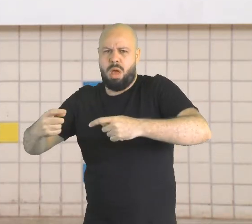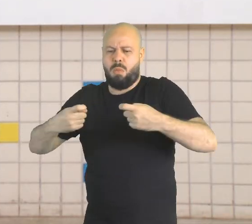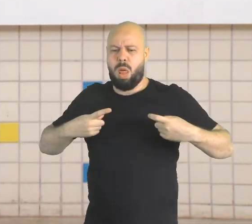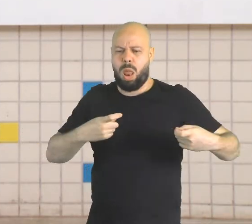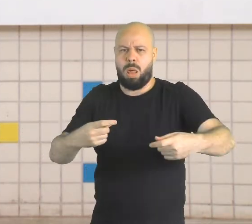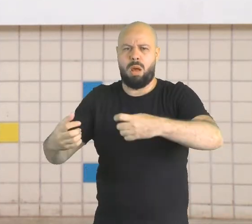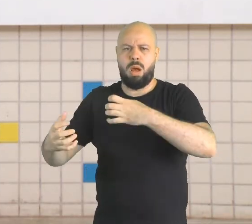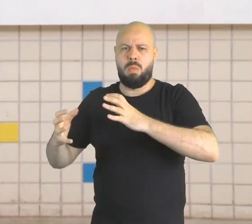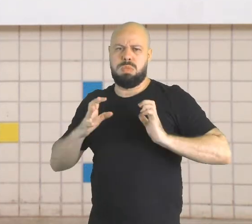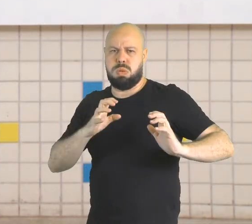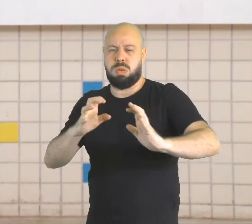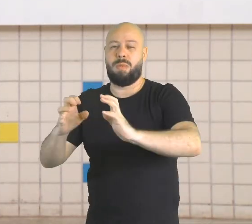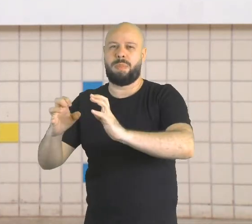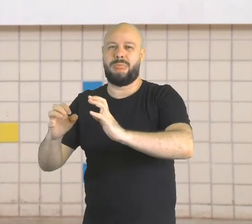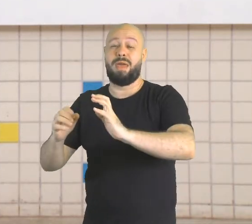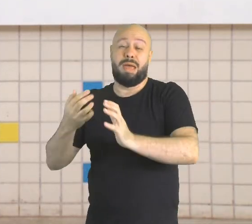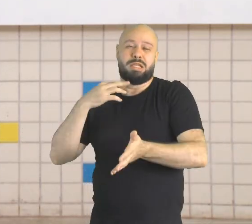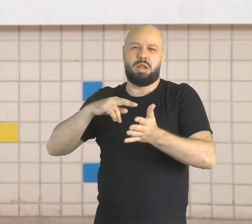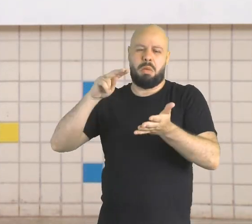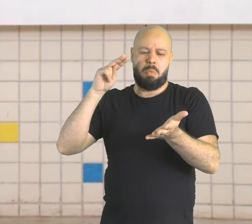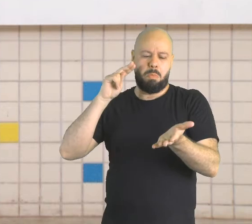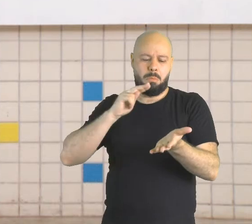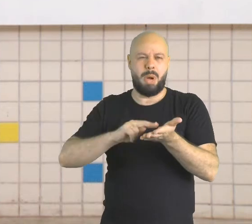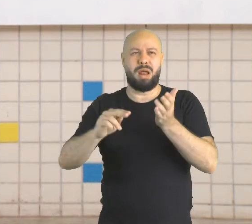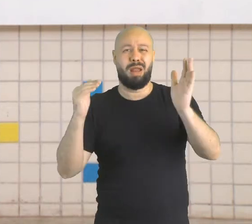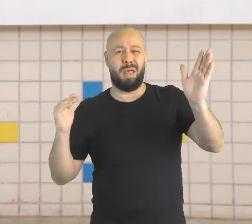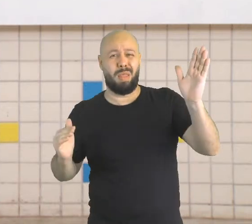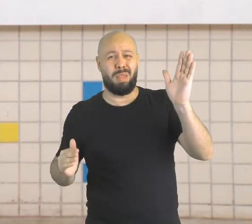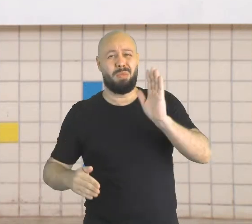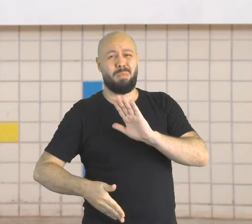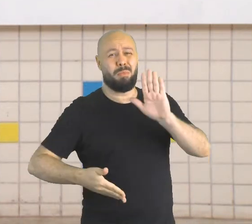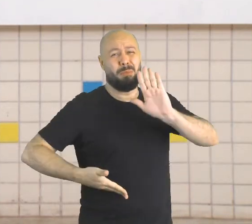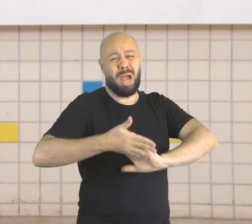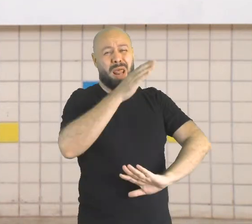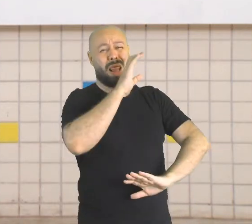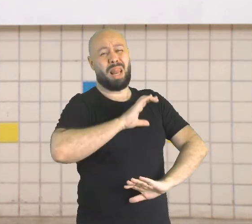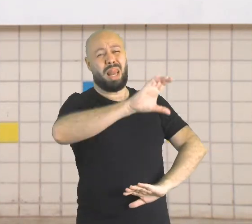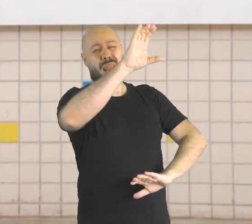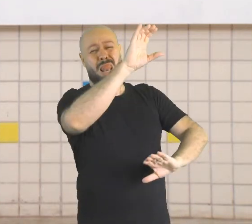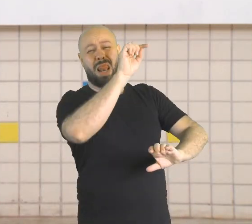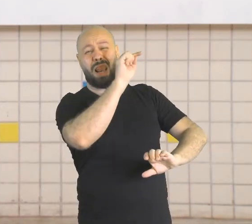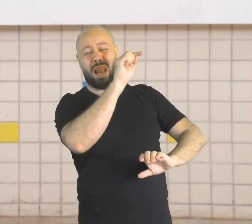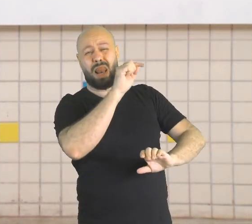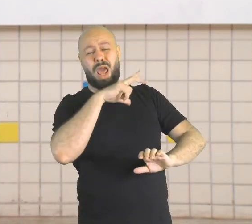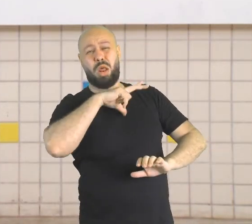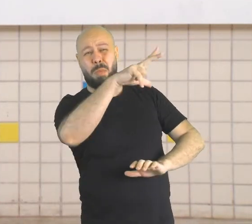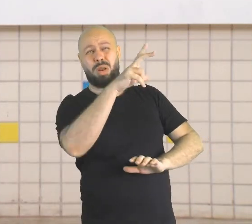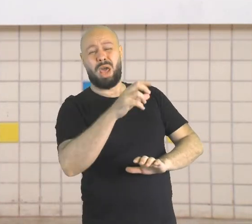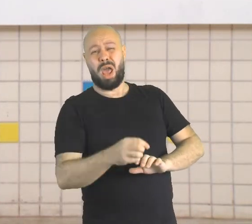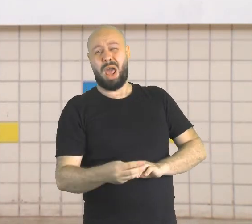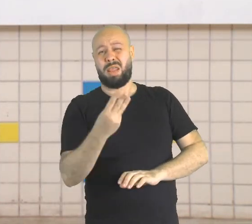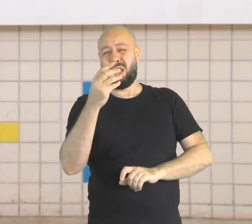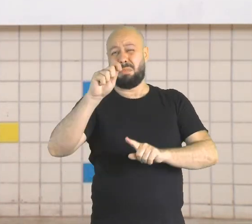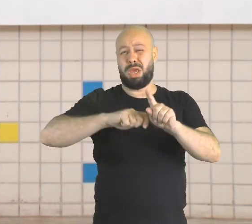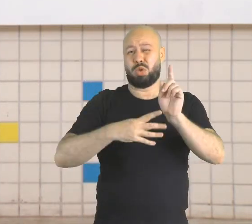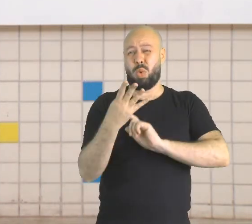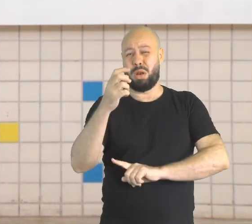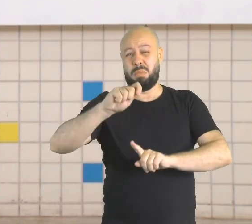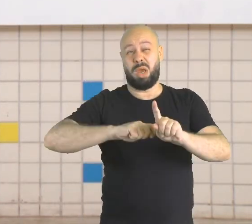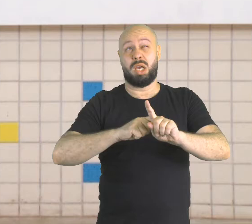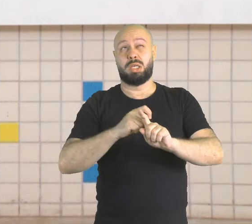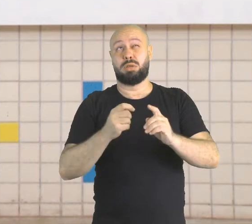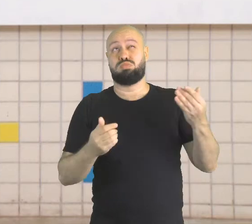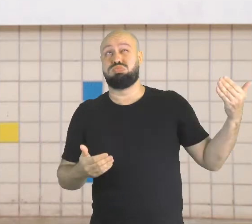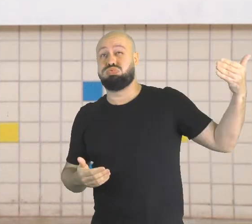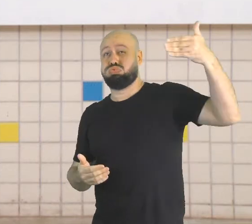capitão donatário enviasse uma carta lá para Portugal pedindo ajuda, certo? Essa carta demoraria quase 3 meses, 4 meses para chegar em Portugal. Daqui que